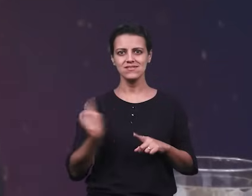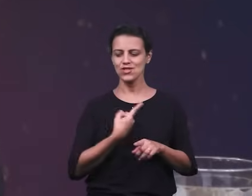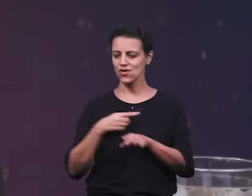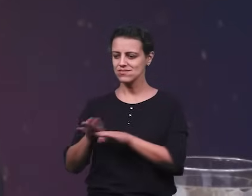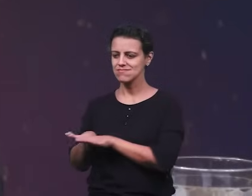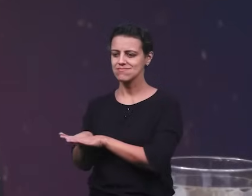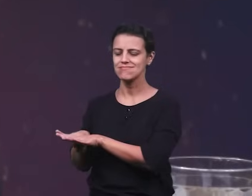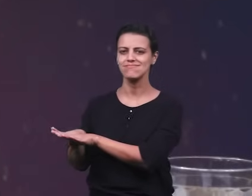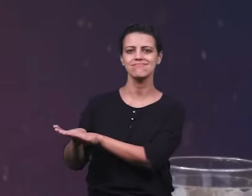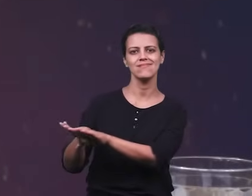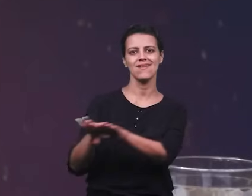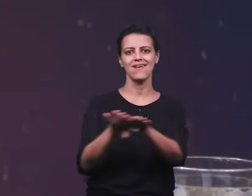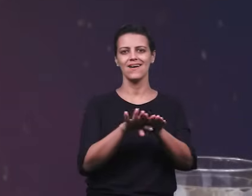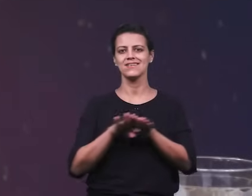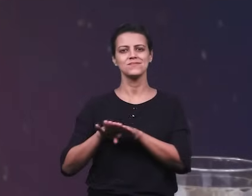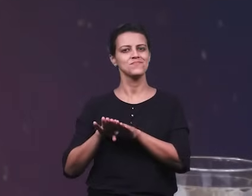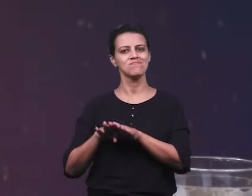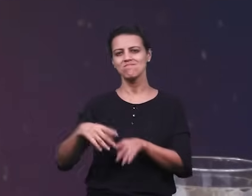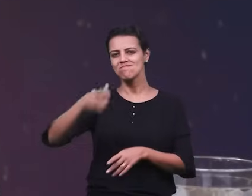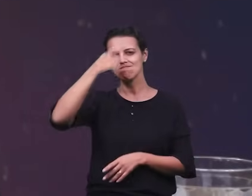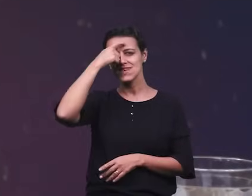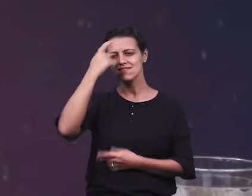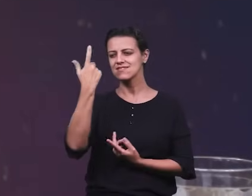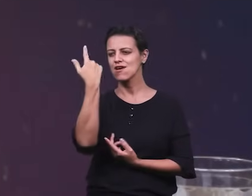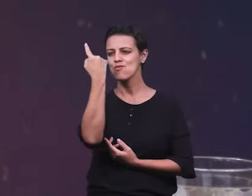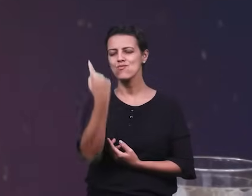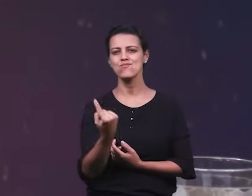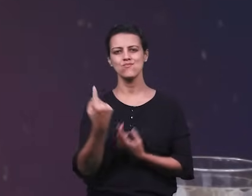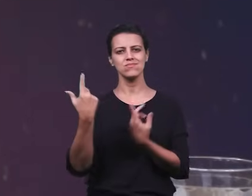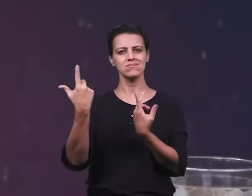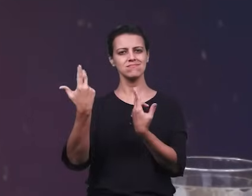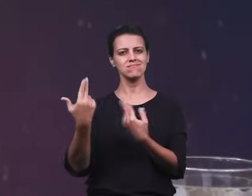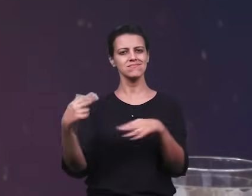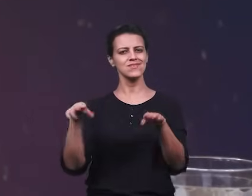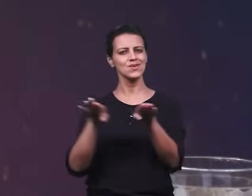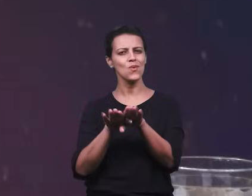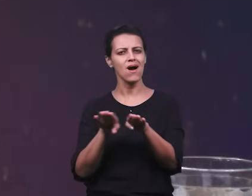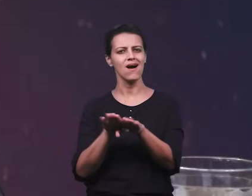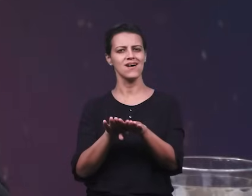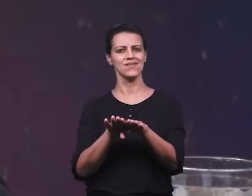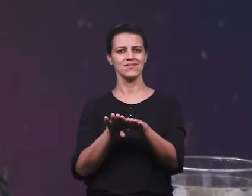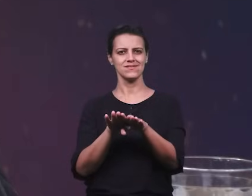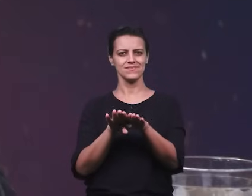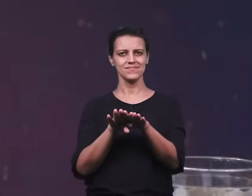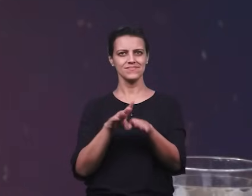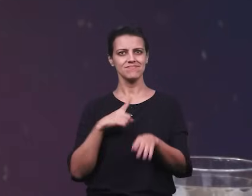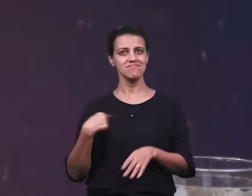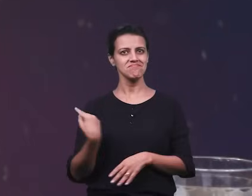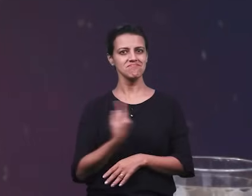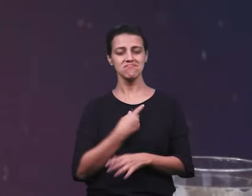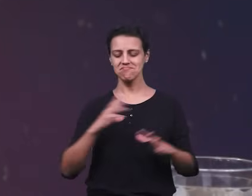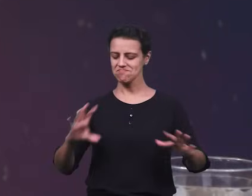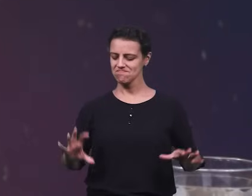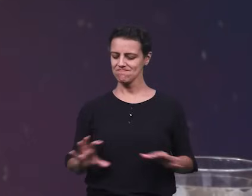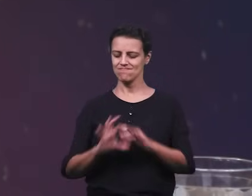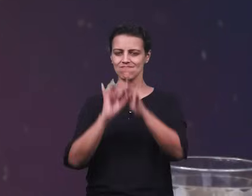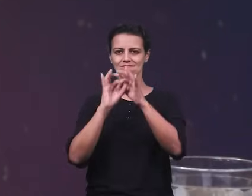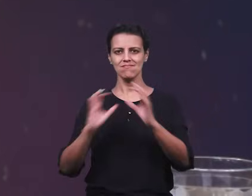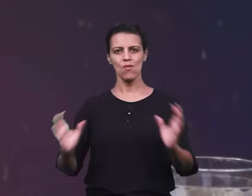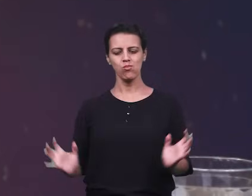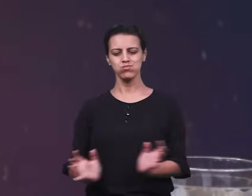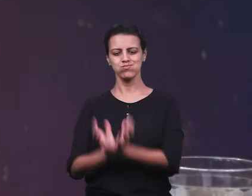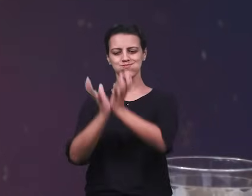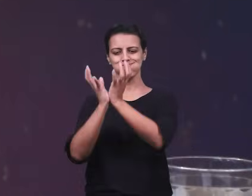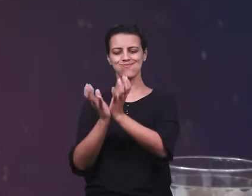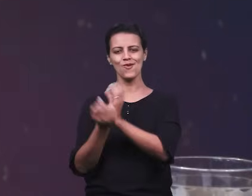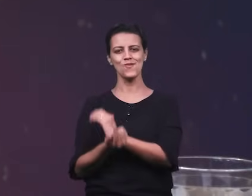reunindo, agregando no mesmo pensamento, no mesmo cuidado, e assim nós nos transformamos em um corpo só. O